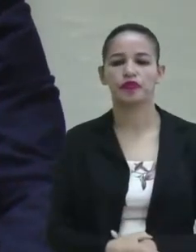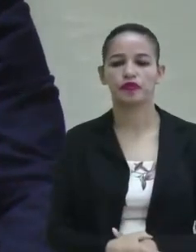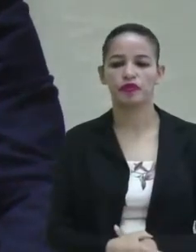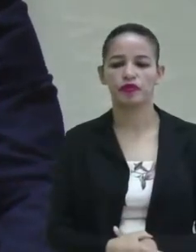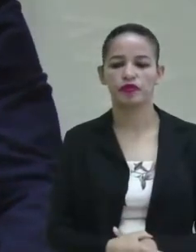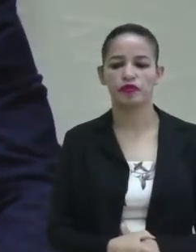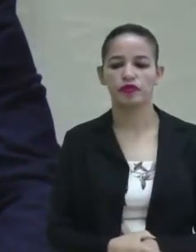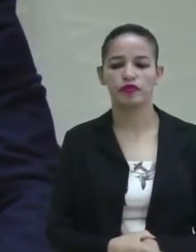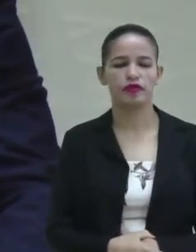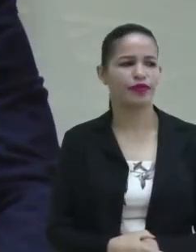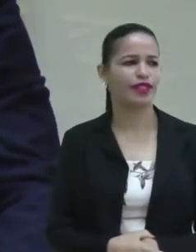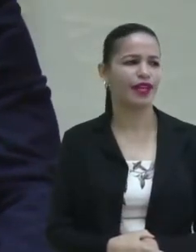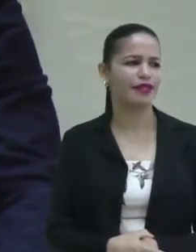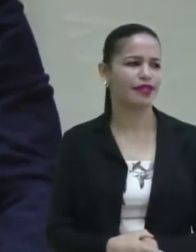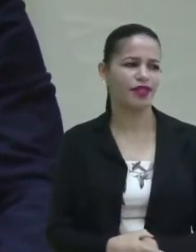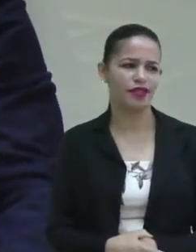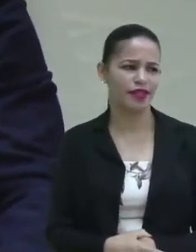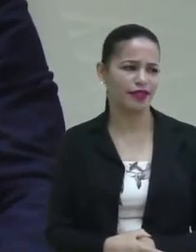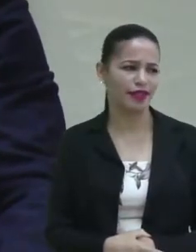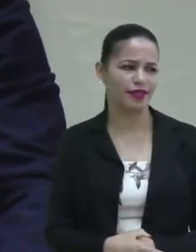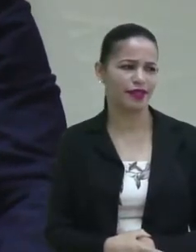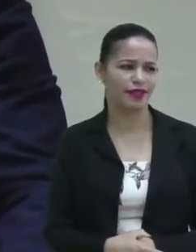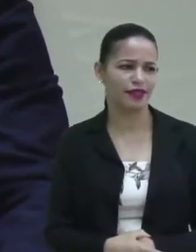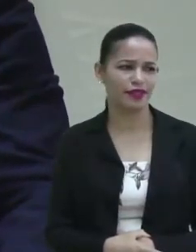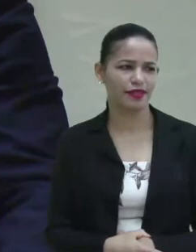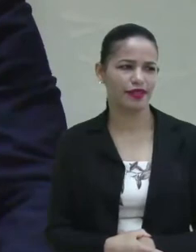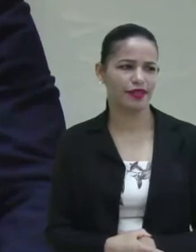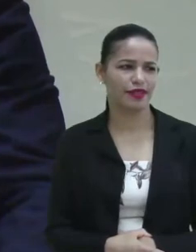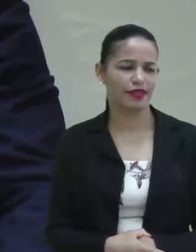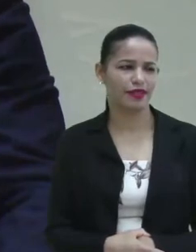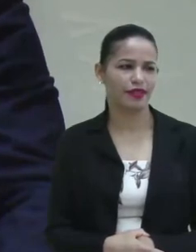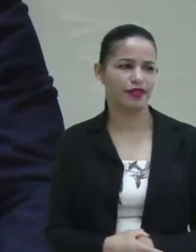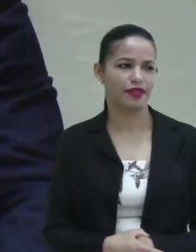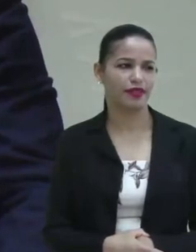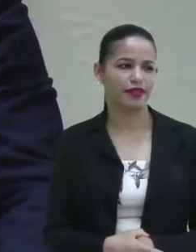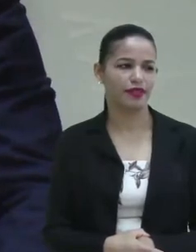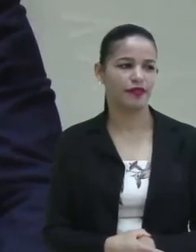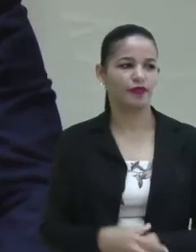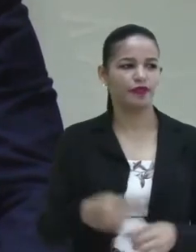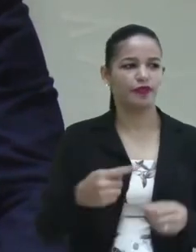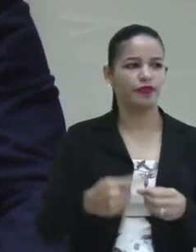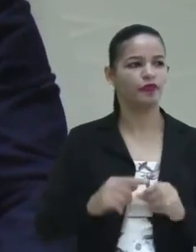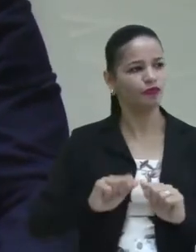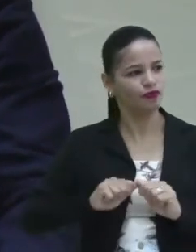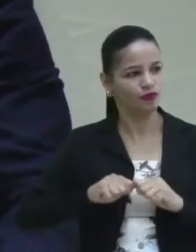a diretriz que aqui aprovamos, para que a gente possa fazer uma cidade mais forte, um São Bento